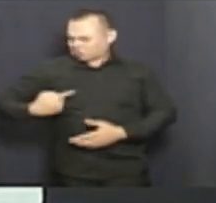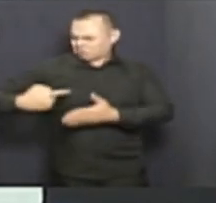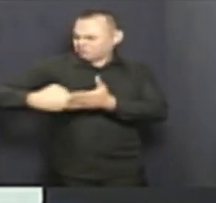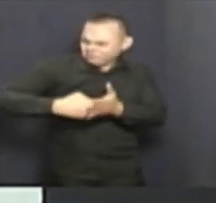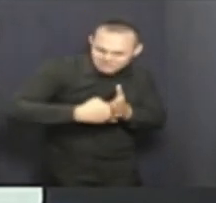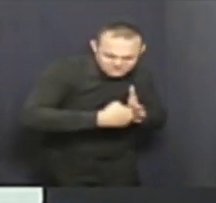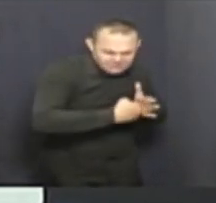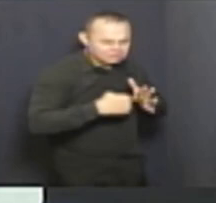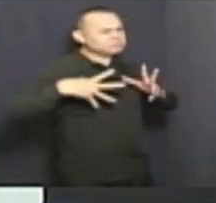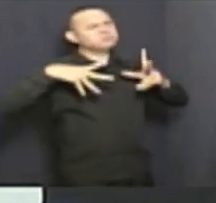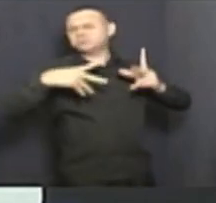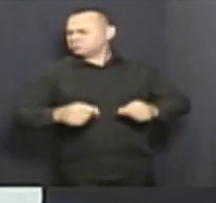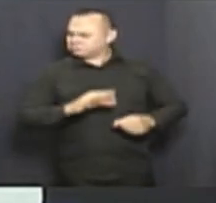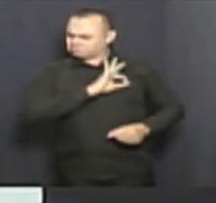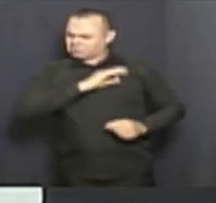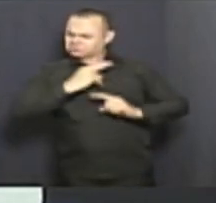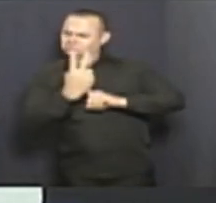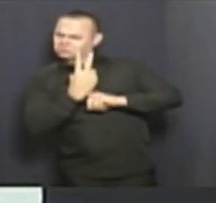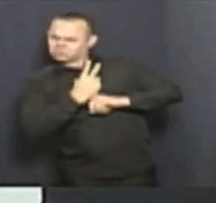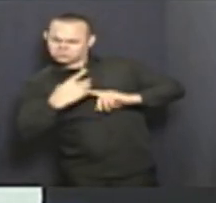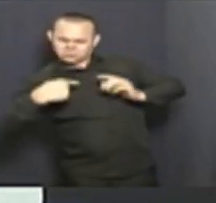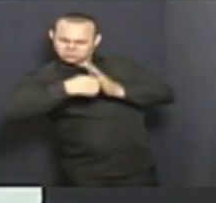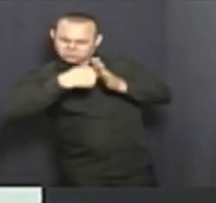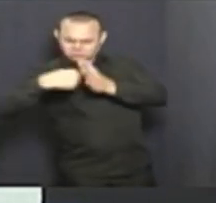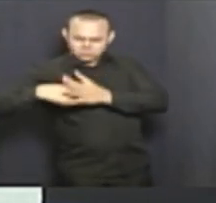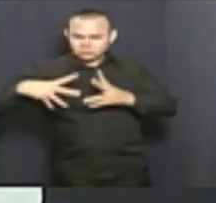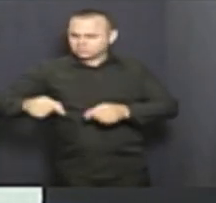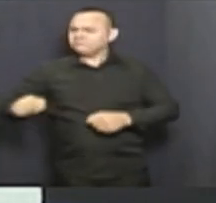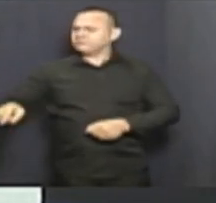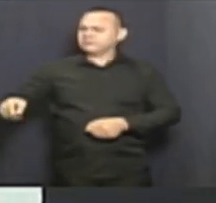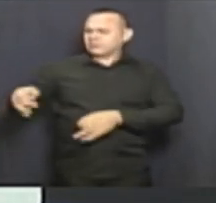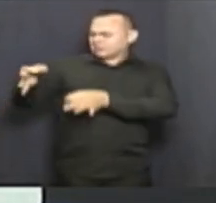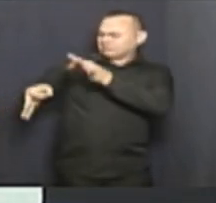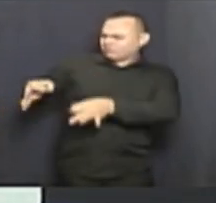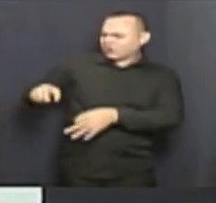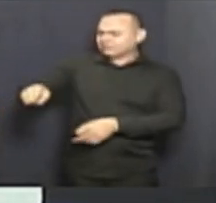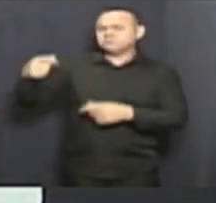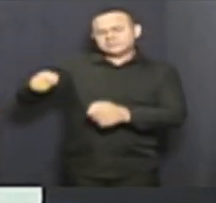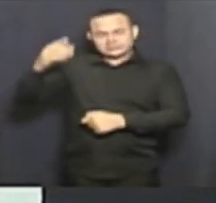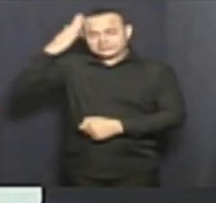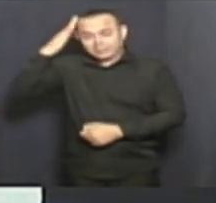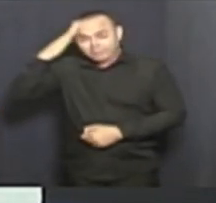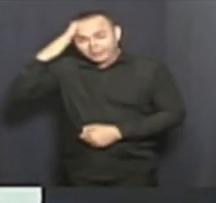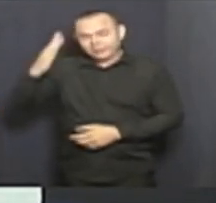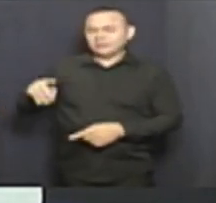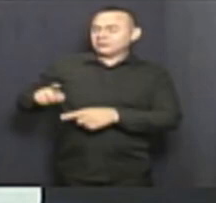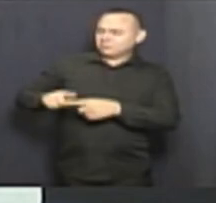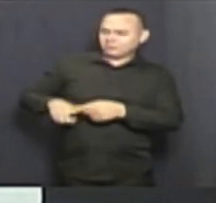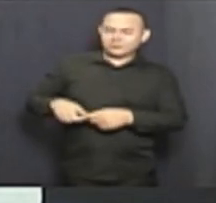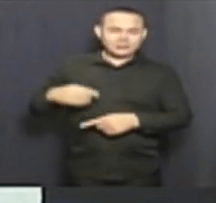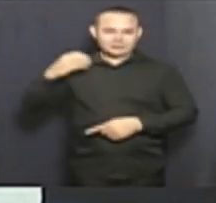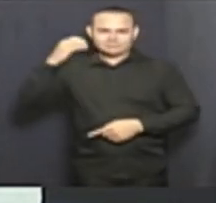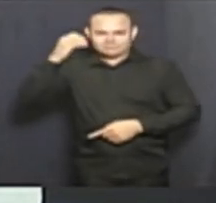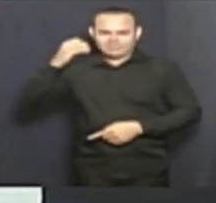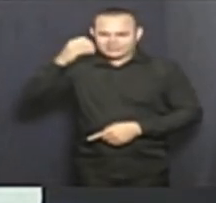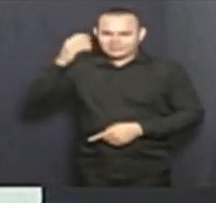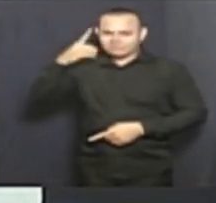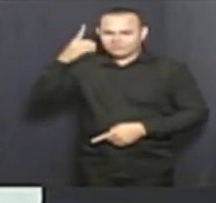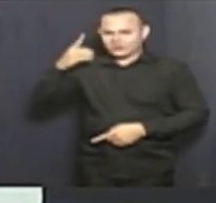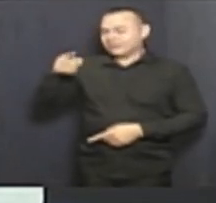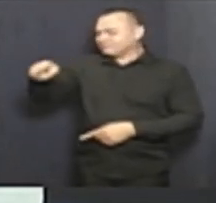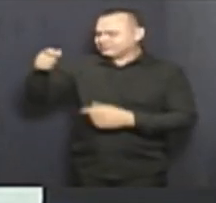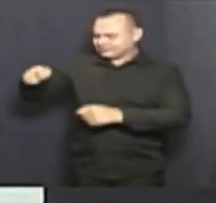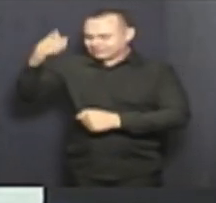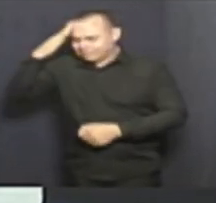já foi investigado várias vezes e você como advogada devia saber que uma investigação ela tem transcorrer esses